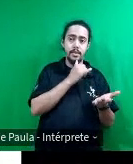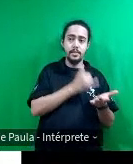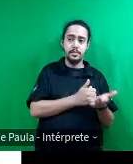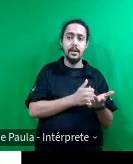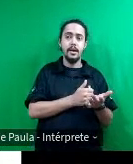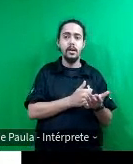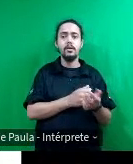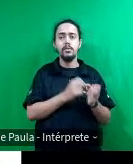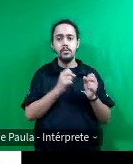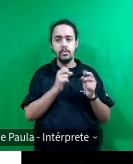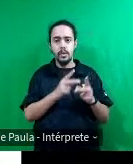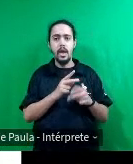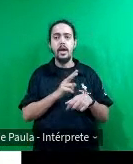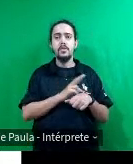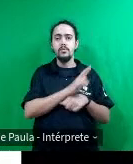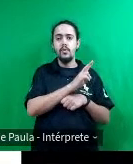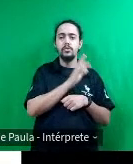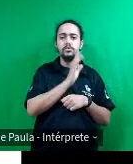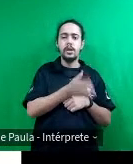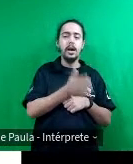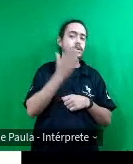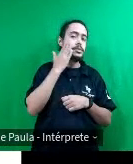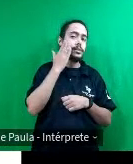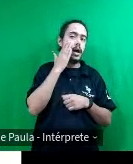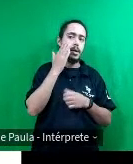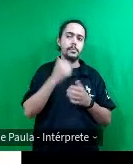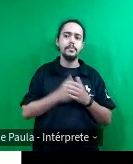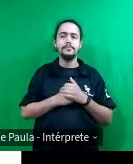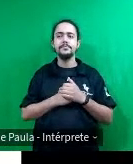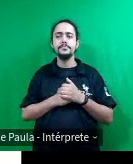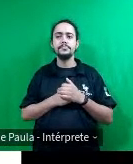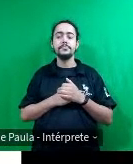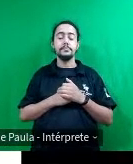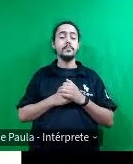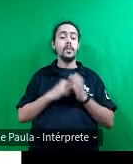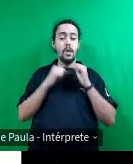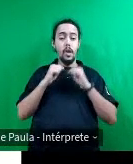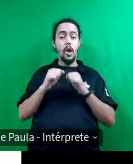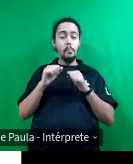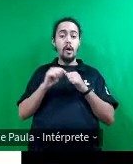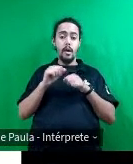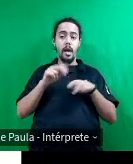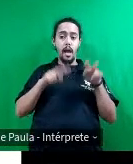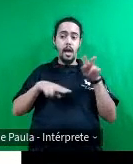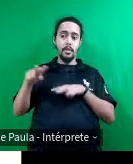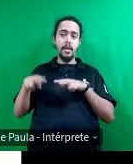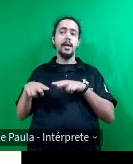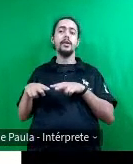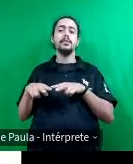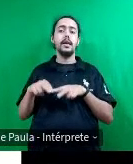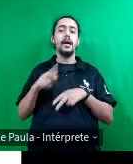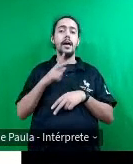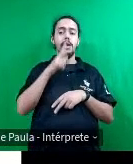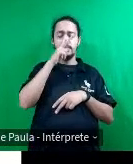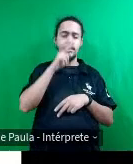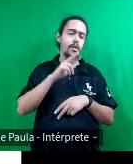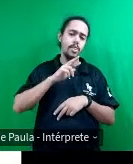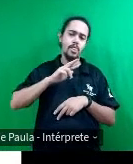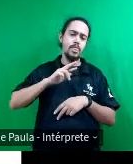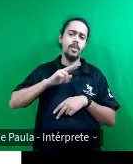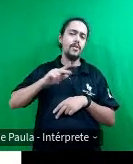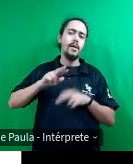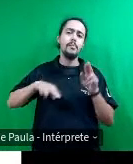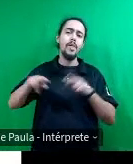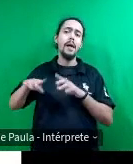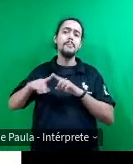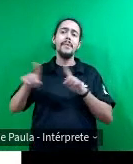em volts já definida, eu poderia até fazer essa análise, né? A tensão aqui não mudaria. Mas aqui eu não sei qual é